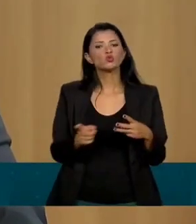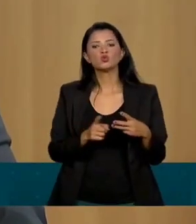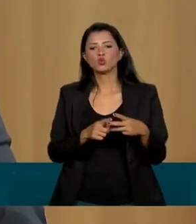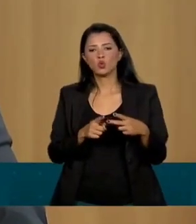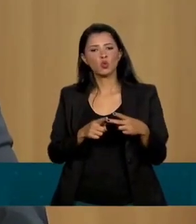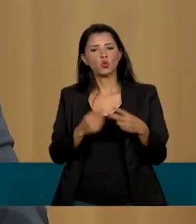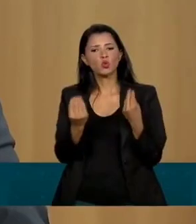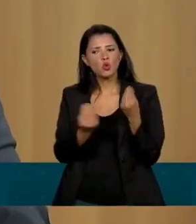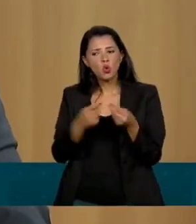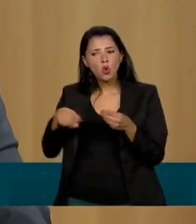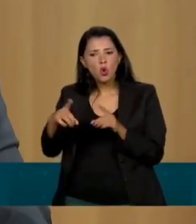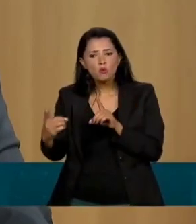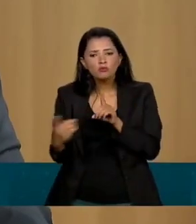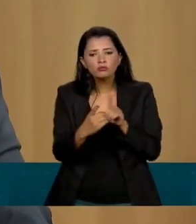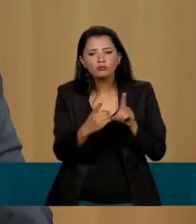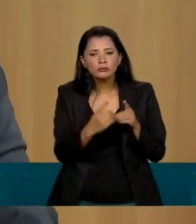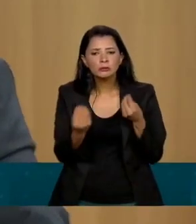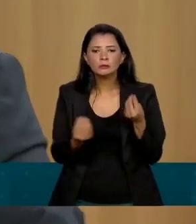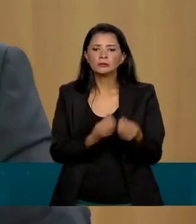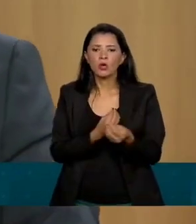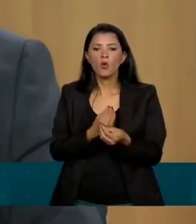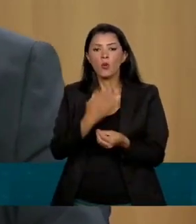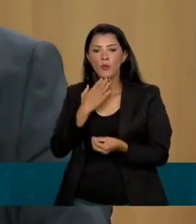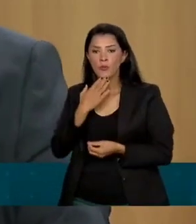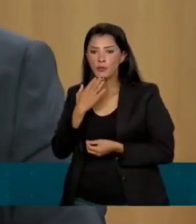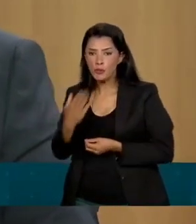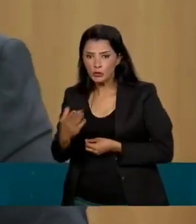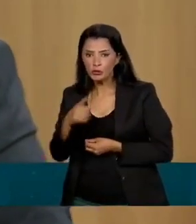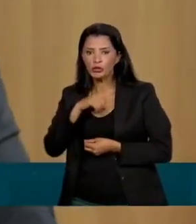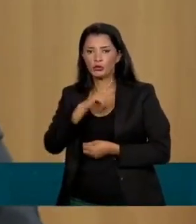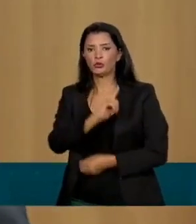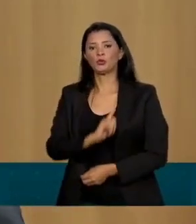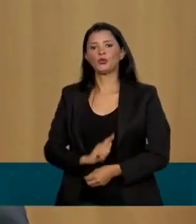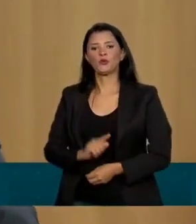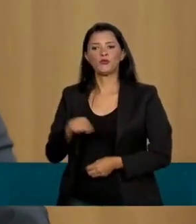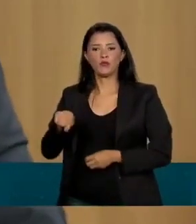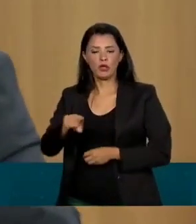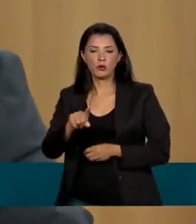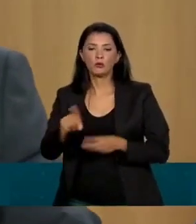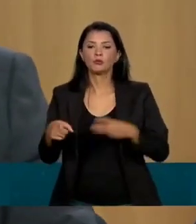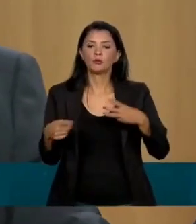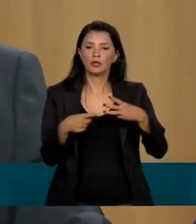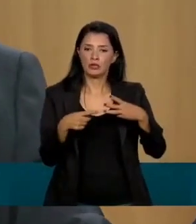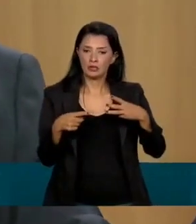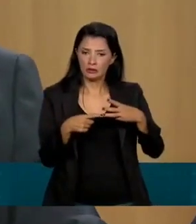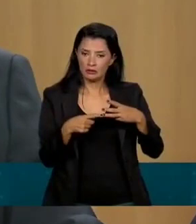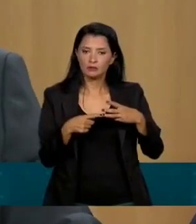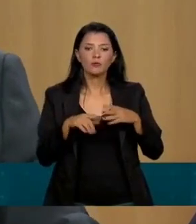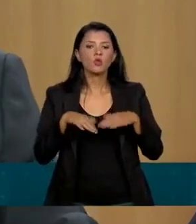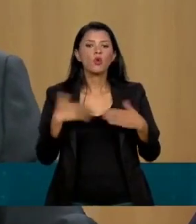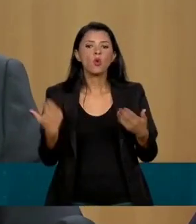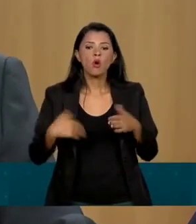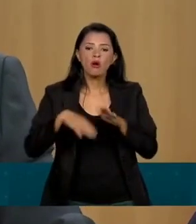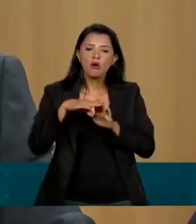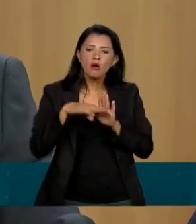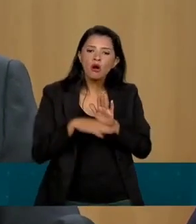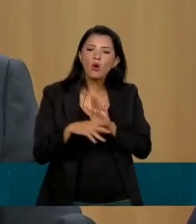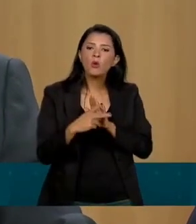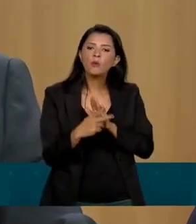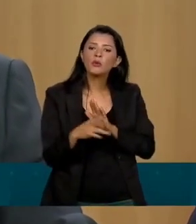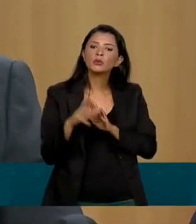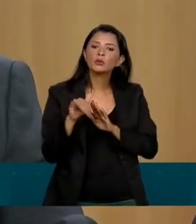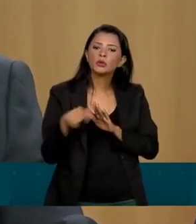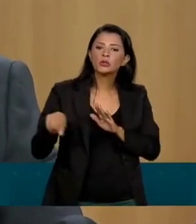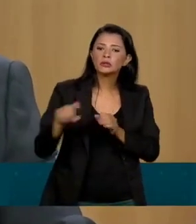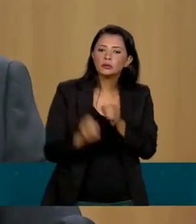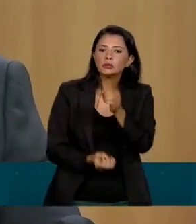eles estão atendendo às requisições das autoridades competentes. E 3, quais são os protocolos que eles estão